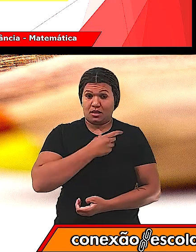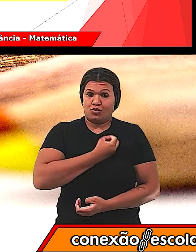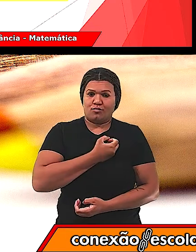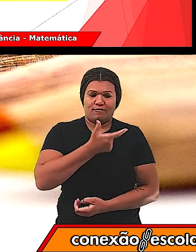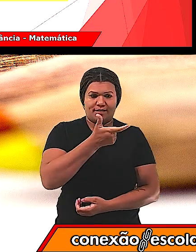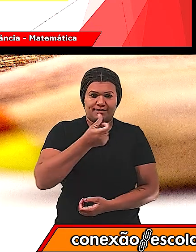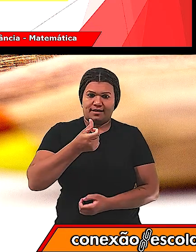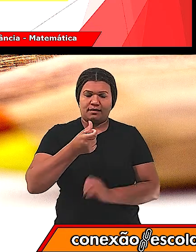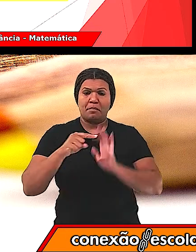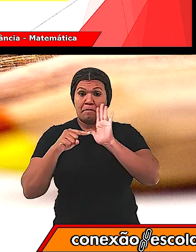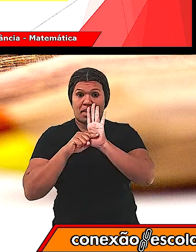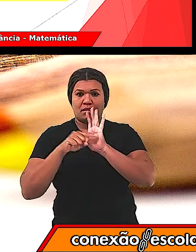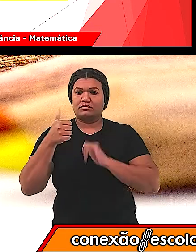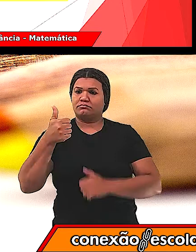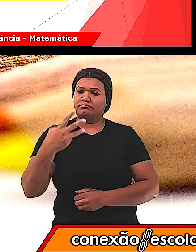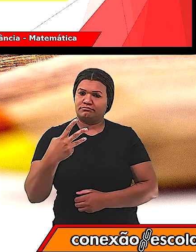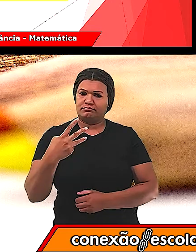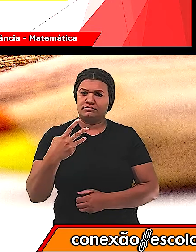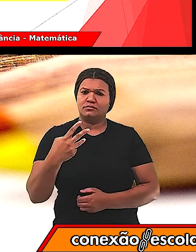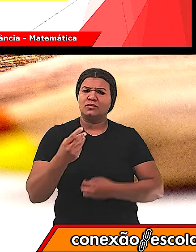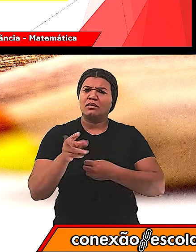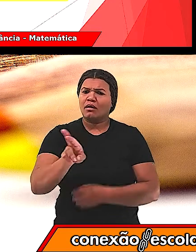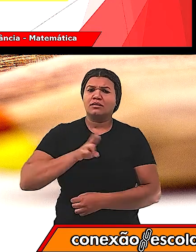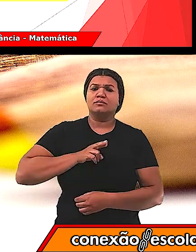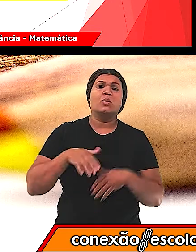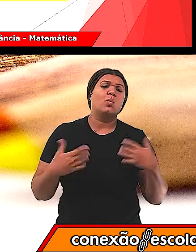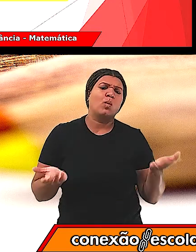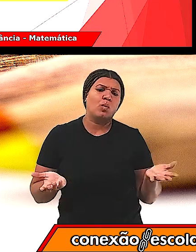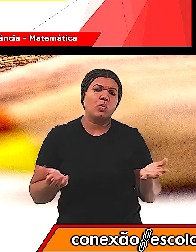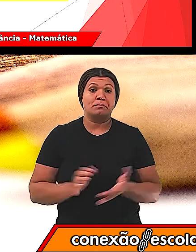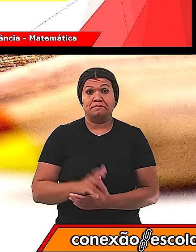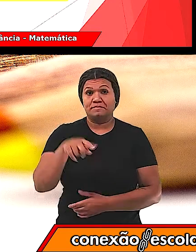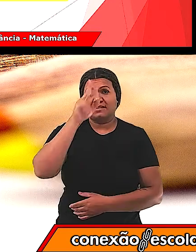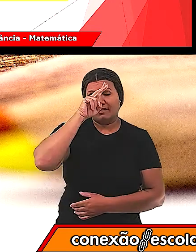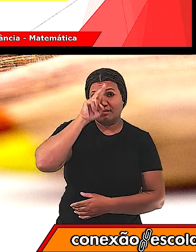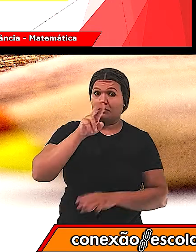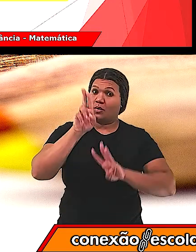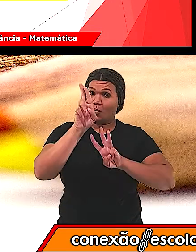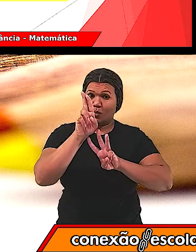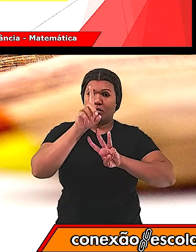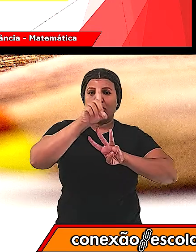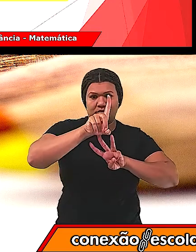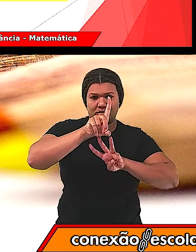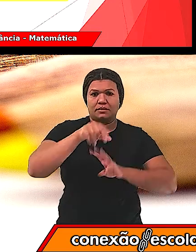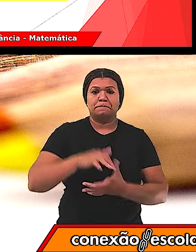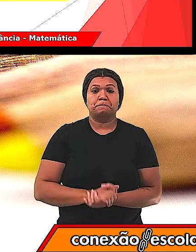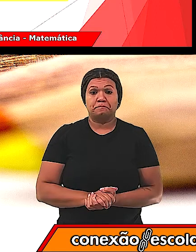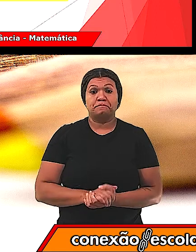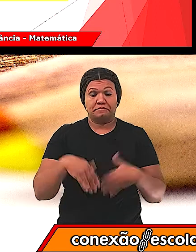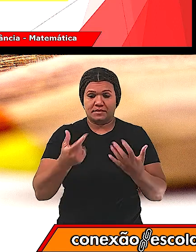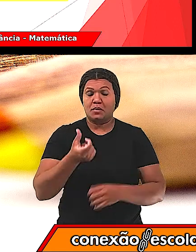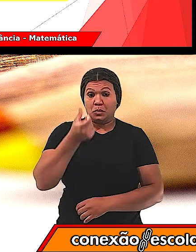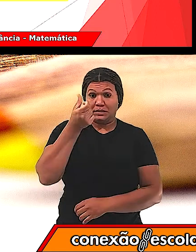com a quantidade 13. Qual seria esse resultado? Lembram da unidade e da dezena? Então, o